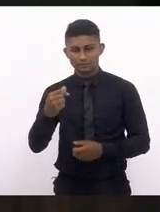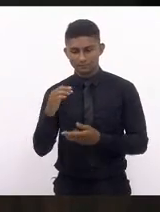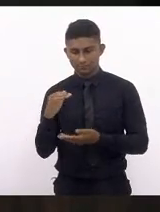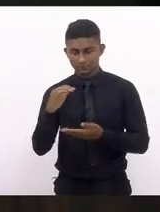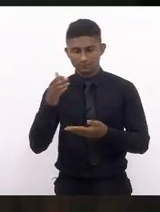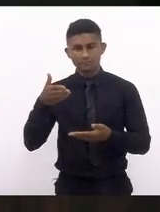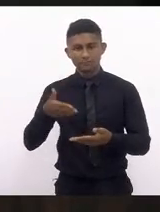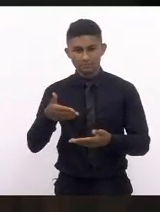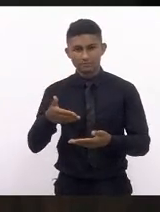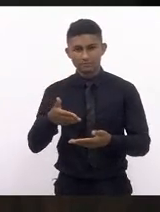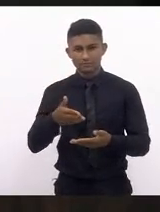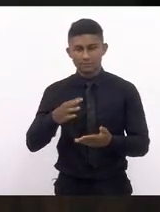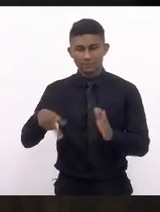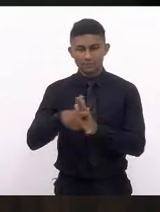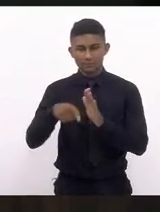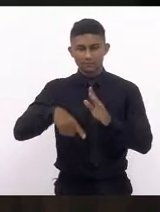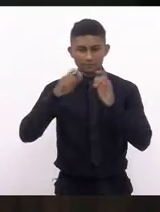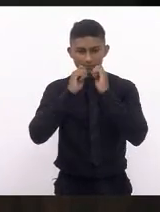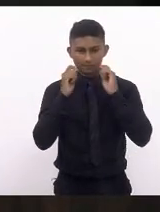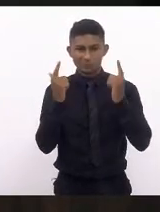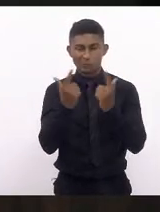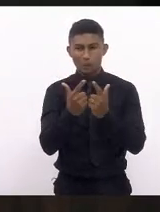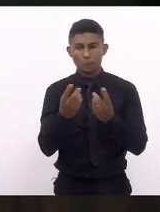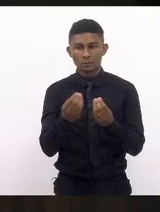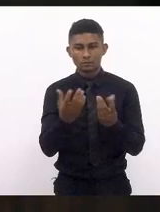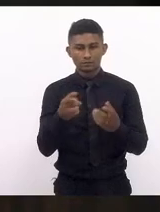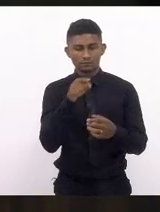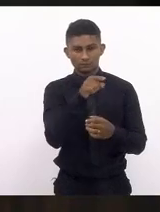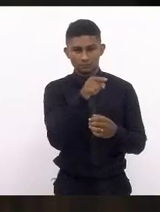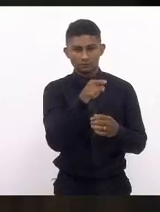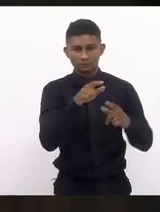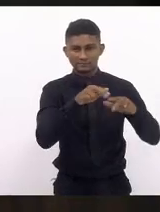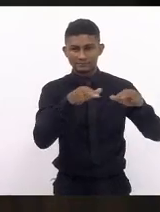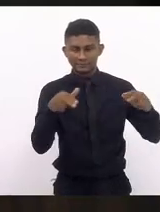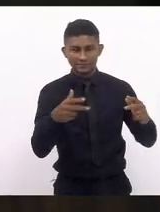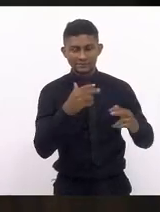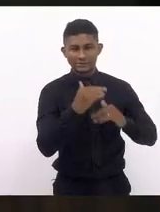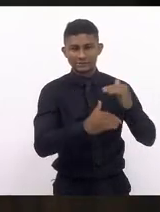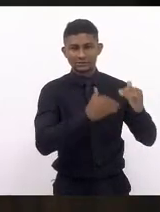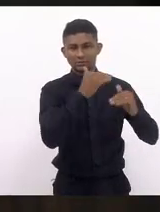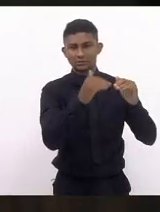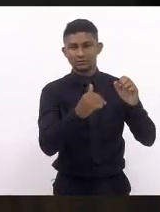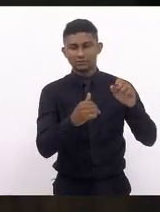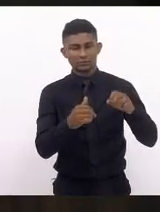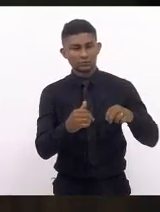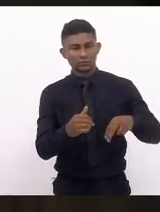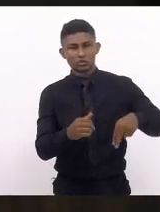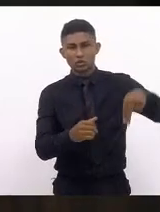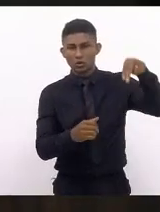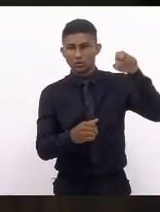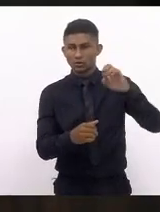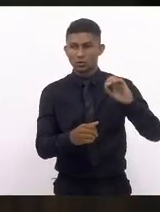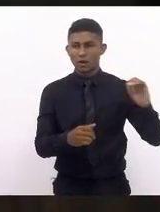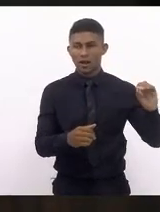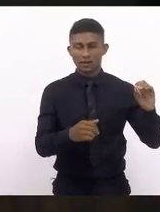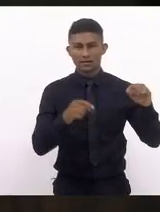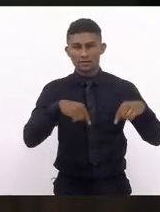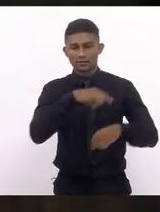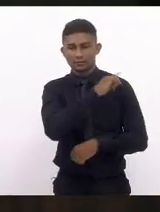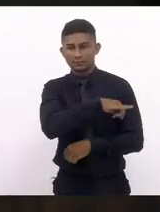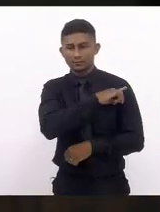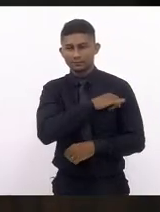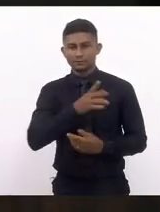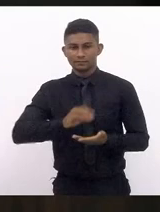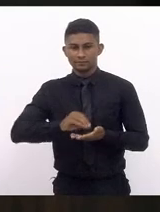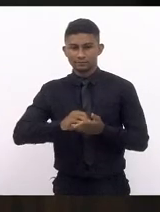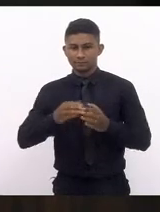do fundo do especial da Assembleia Legislativa do Rio de Janeiro ao consórcio público desenvolvendo a norte e Noroeste Fluminense defe a gente